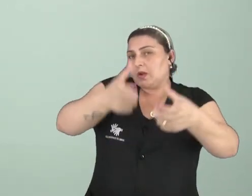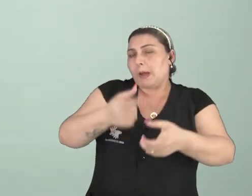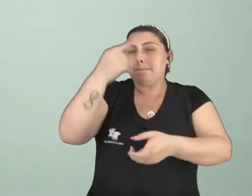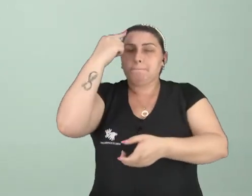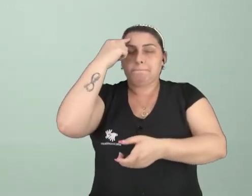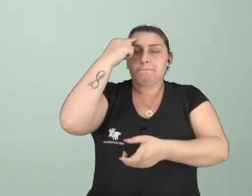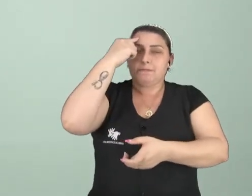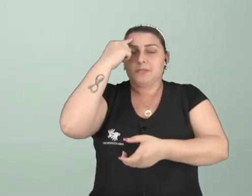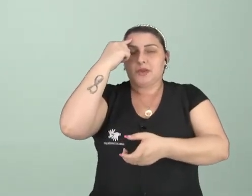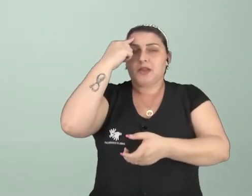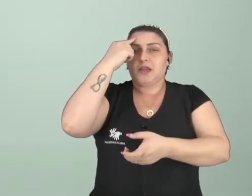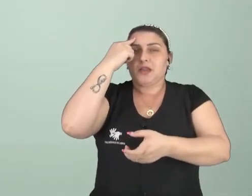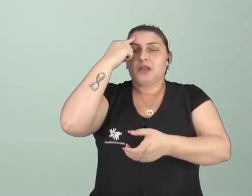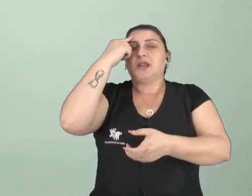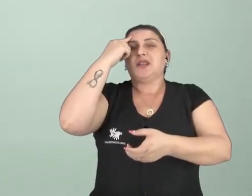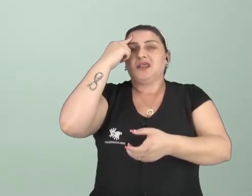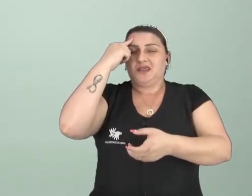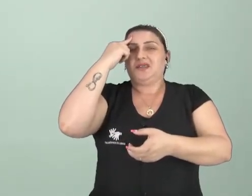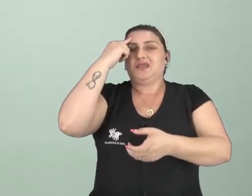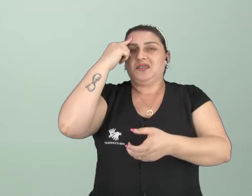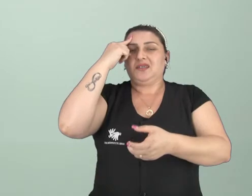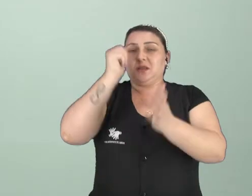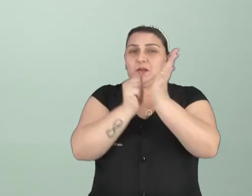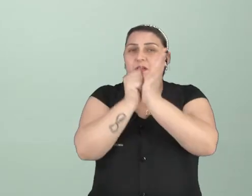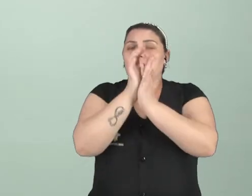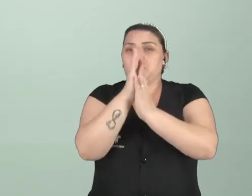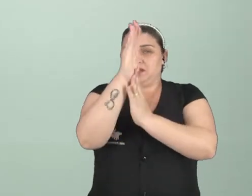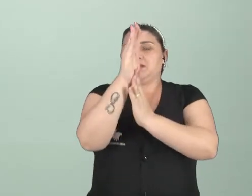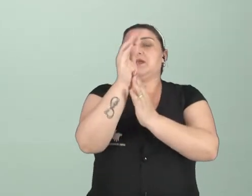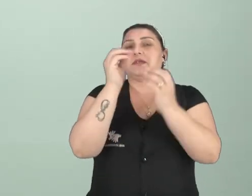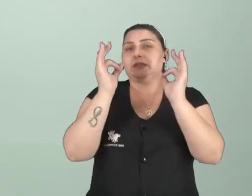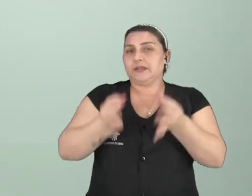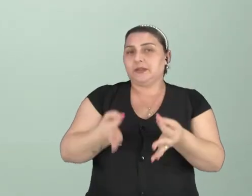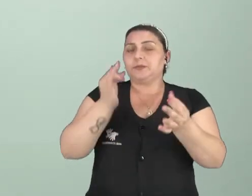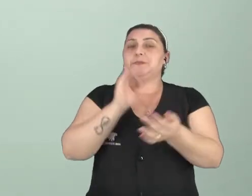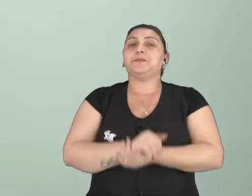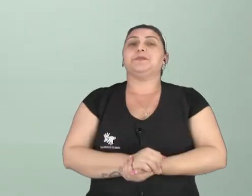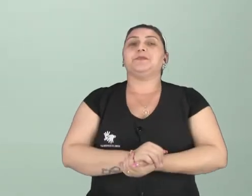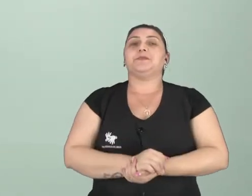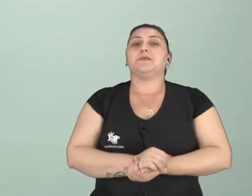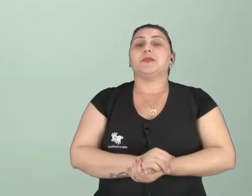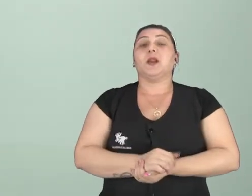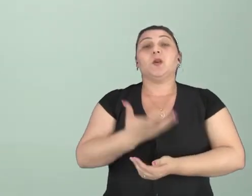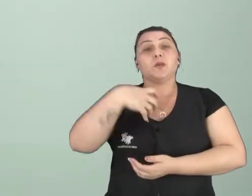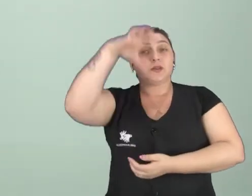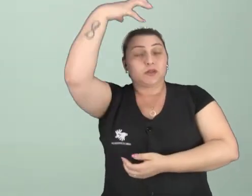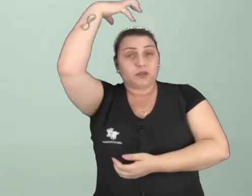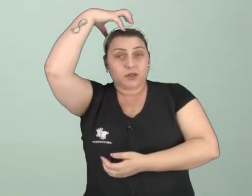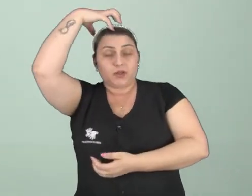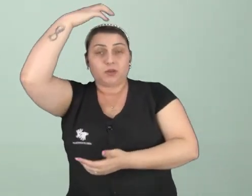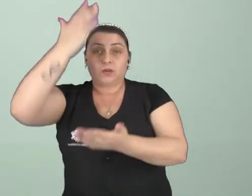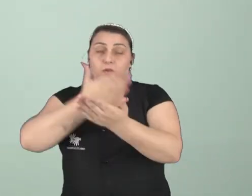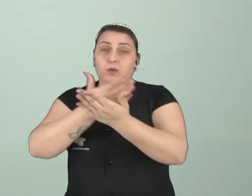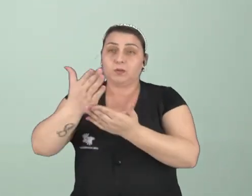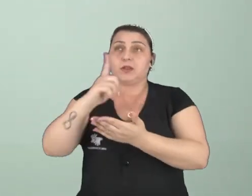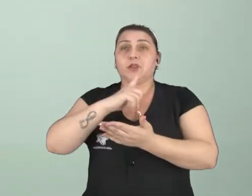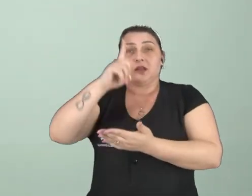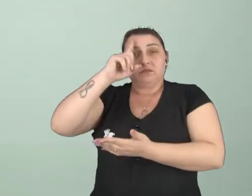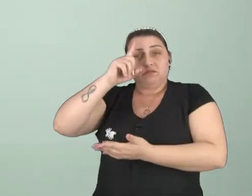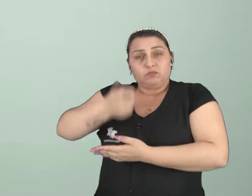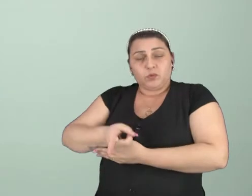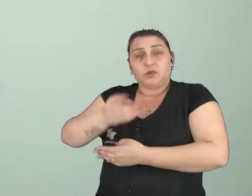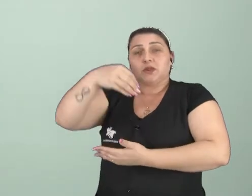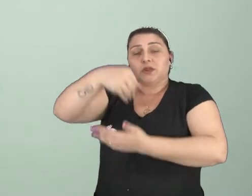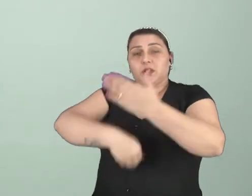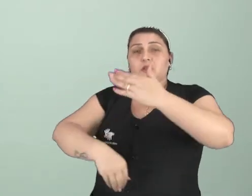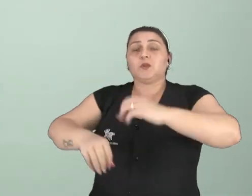pensa na burocracia, enfim, mas responder por isso, certo? E é aí que os reis passam a exercer esse poder